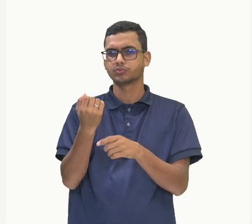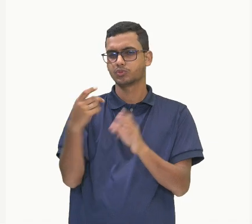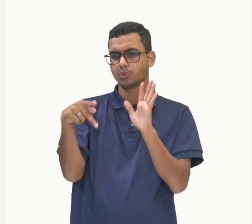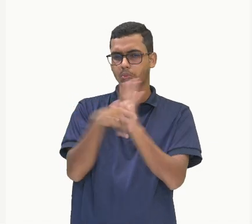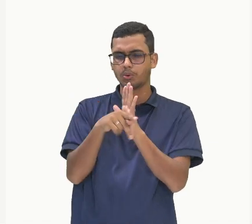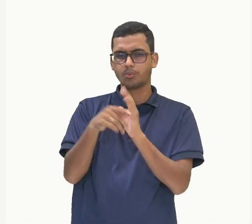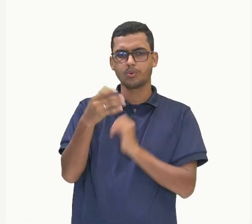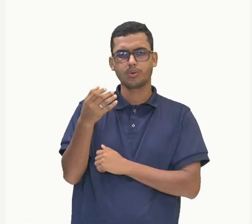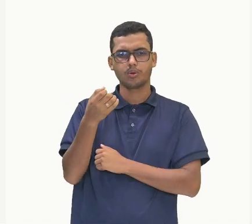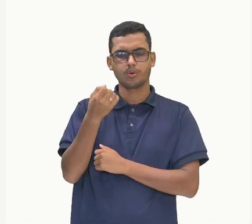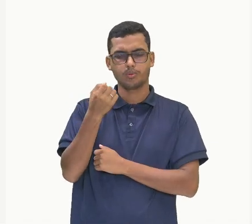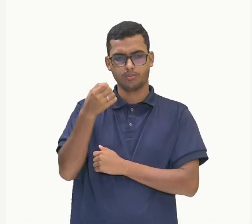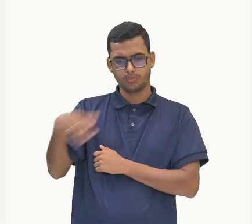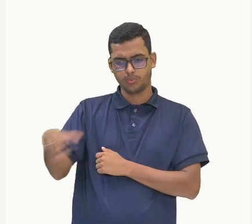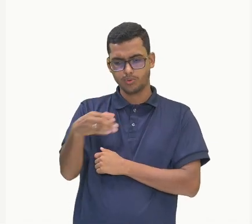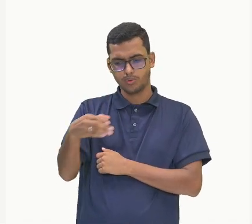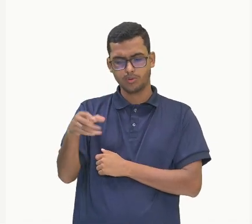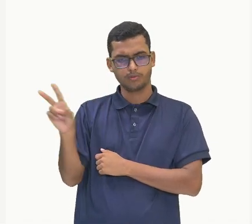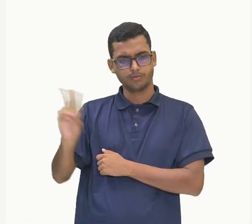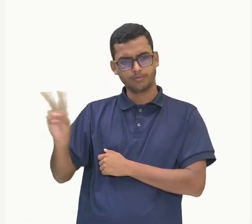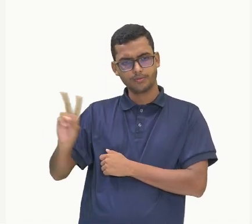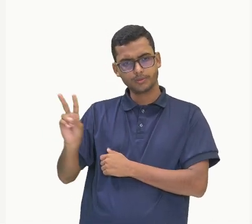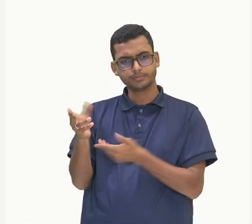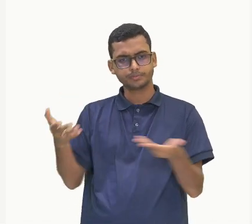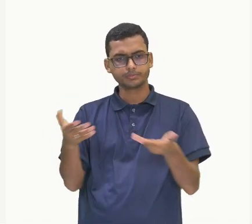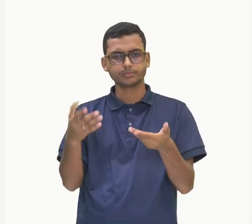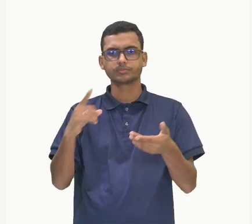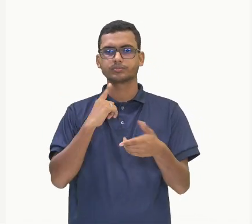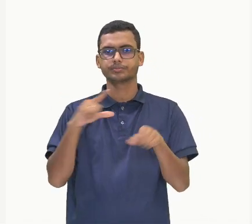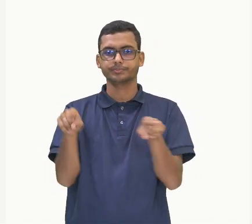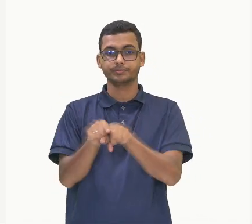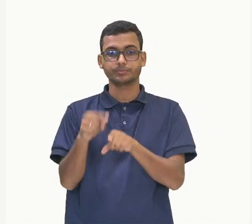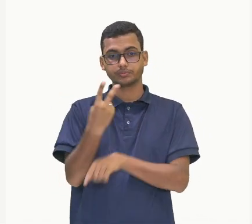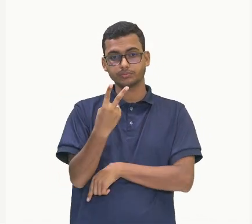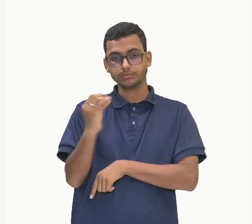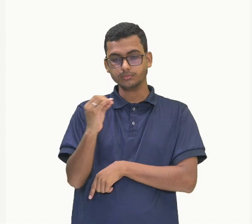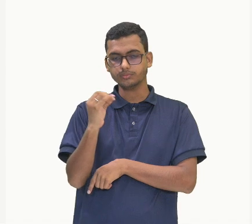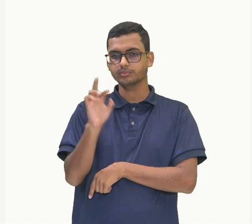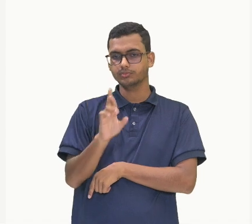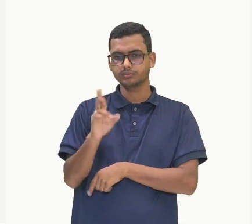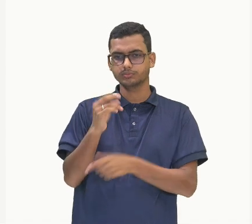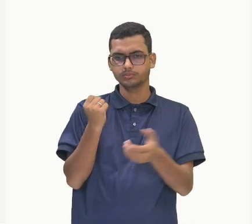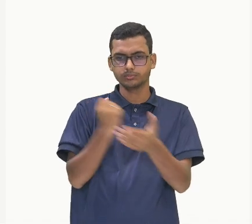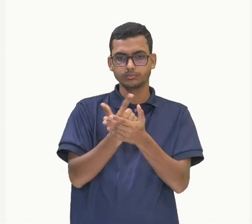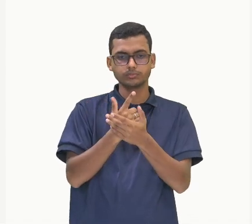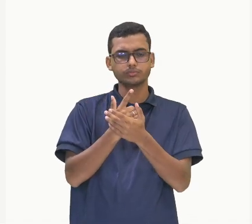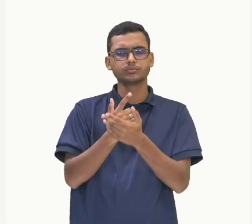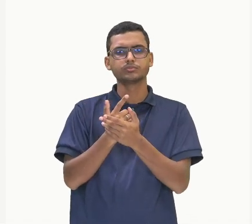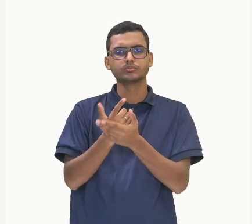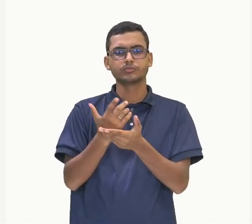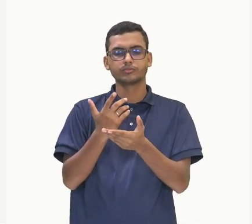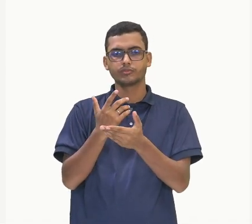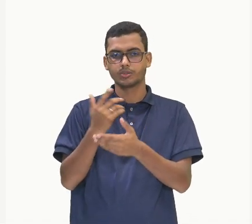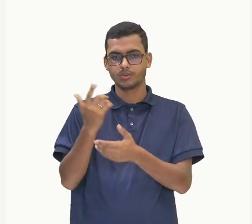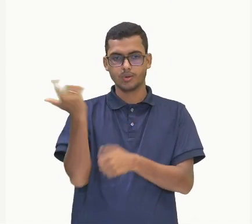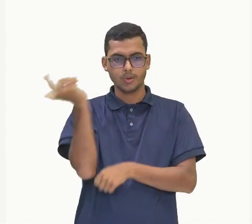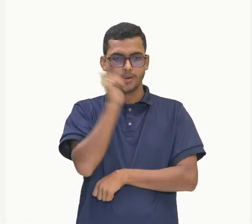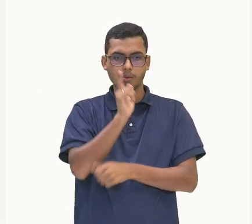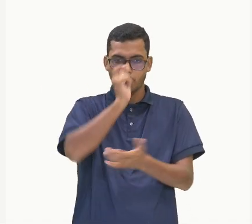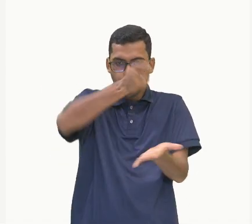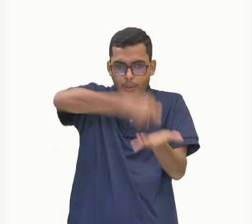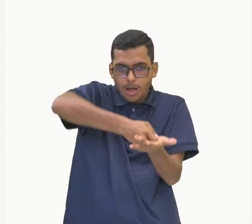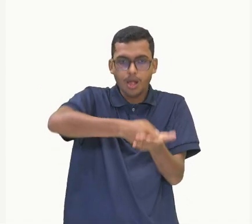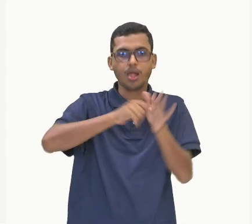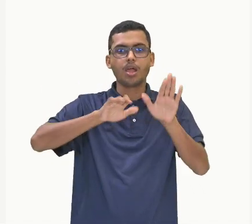Quanto Mirella ainda tem após realizar a compra? Então, eu vou ter que ir aqui no nosso cardápio